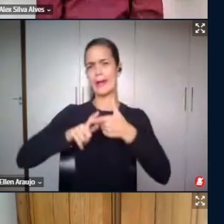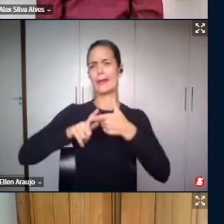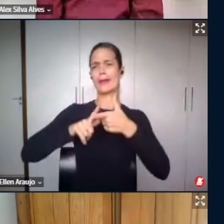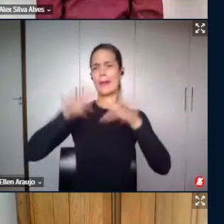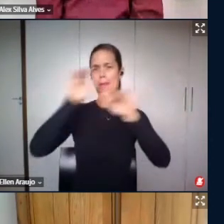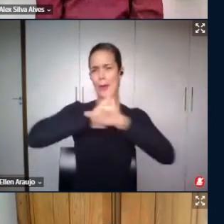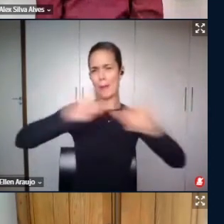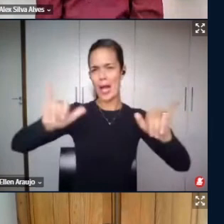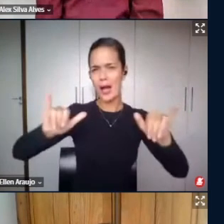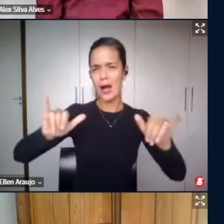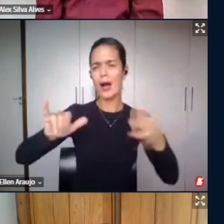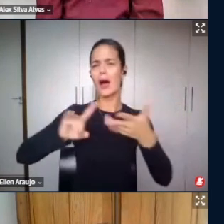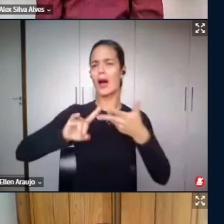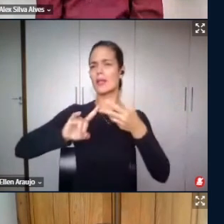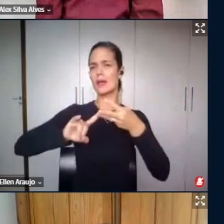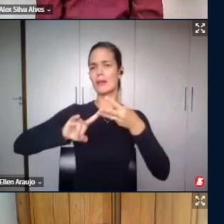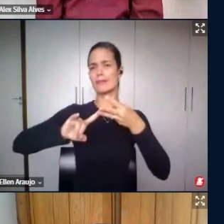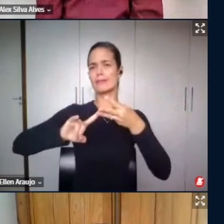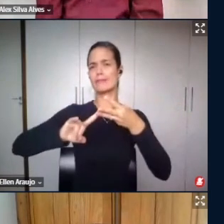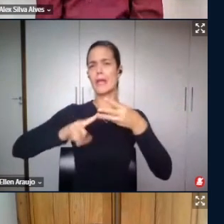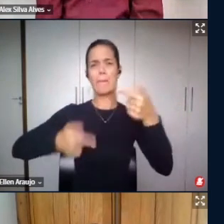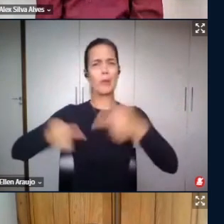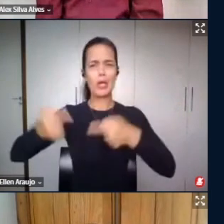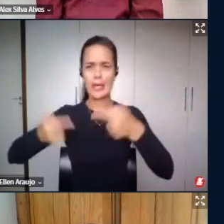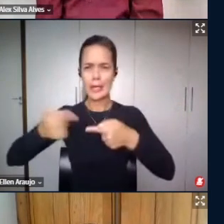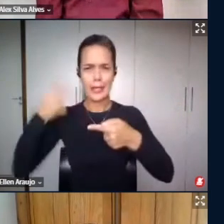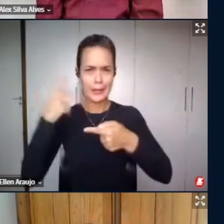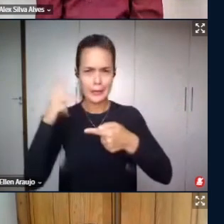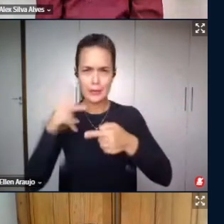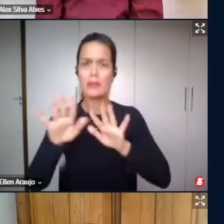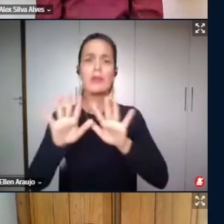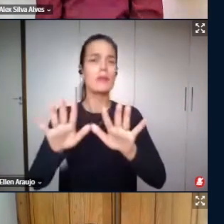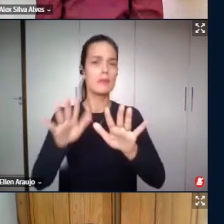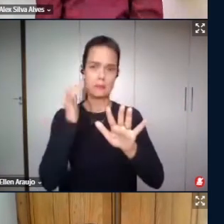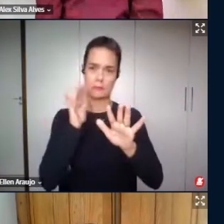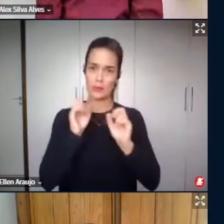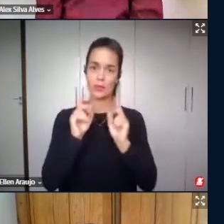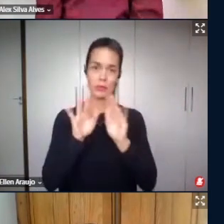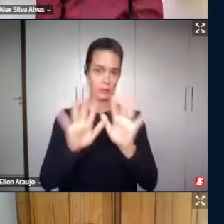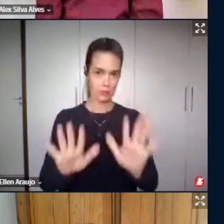publicitária, aparece em político. Se nós formos considerar